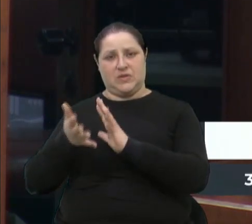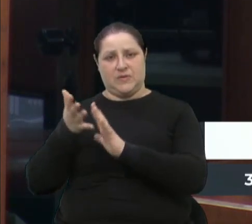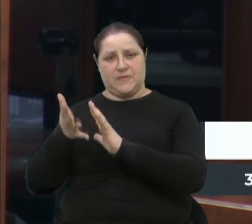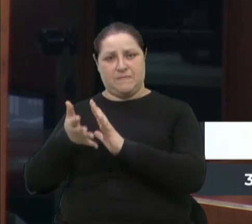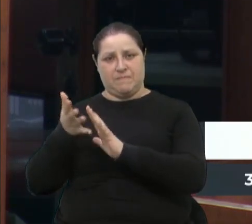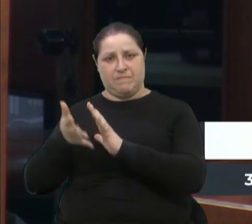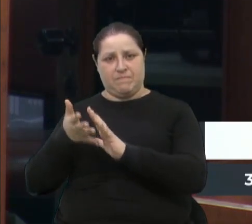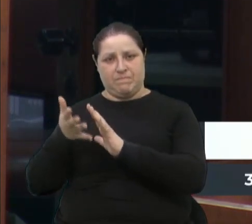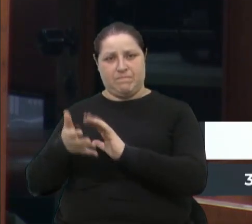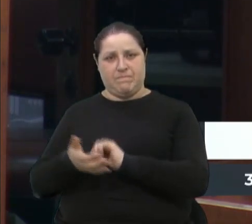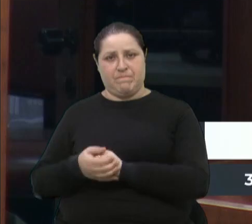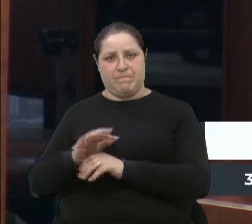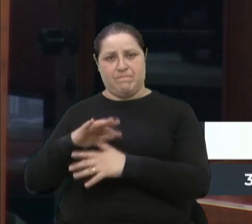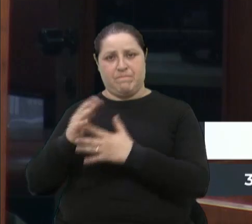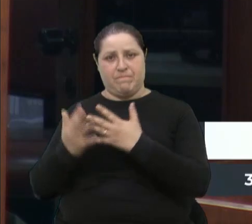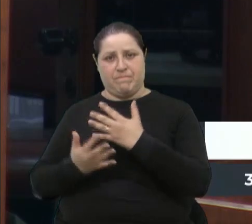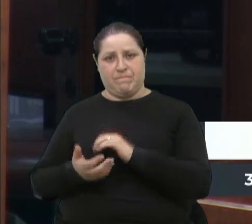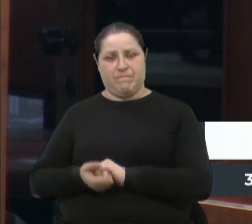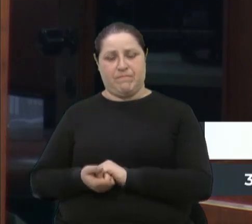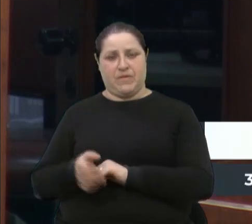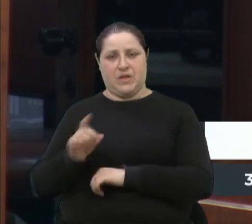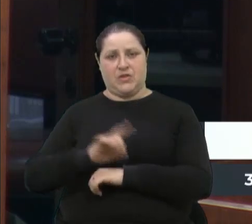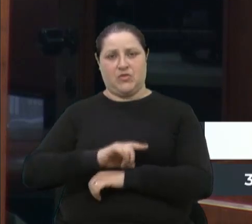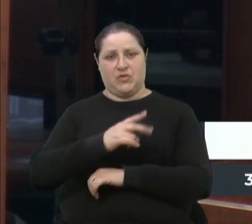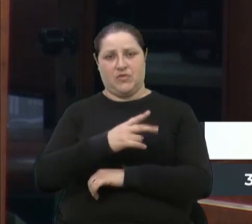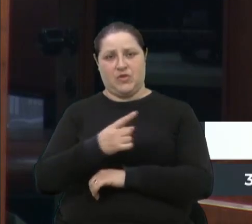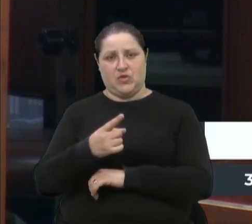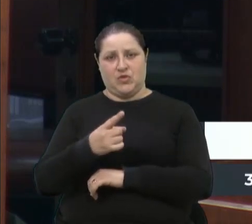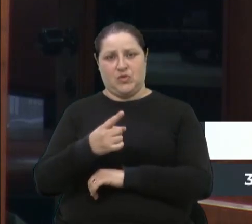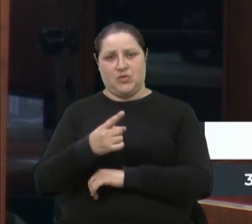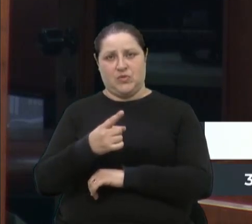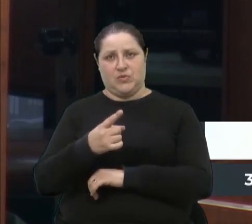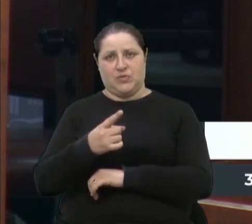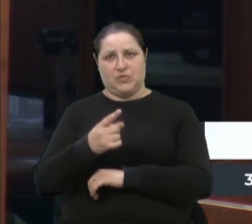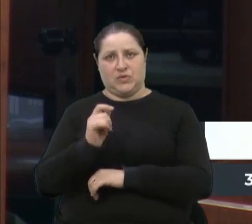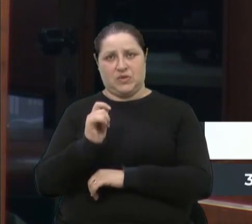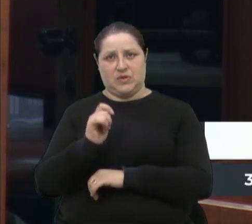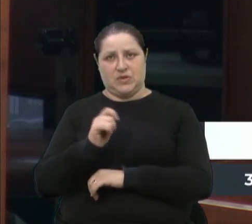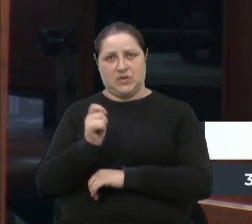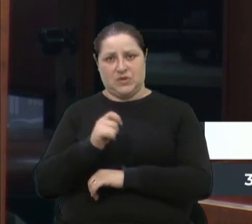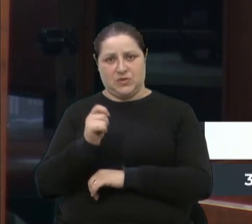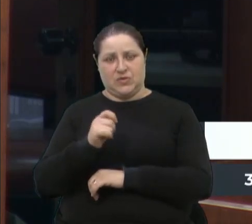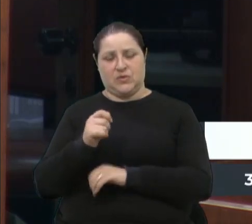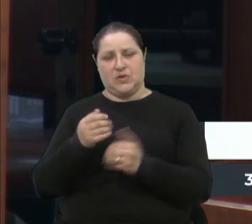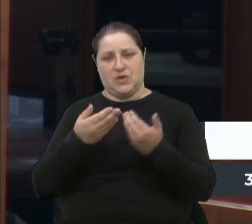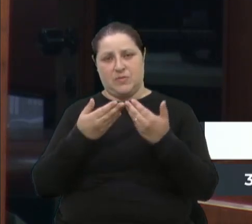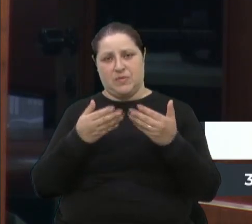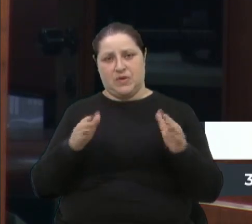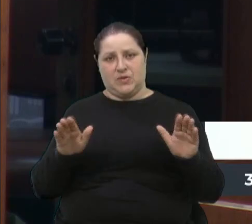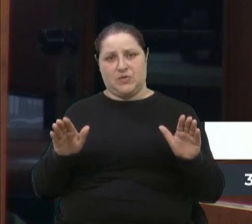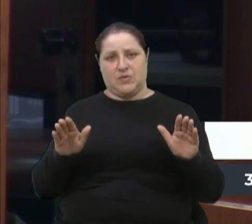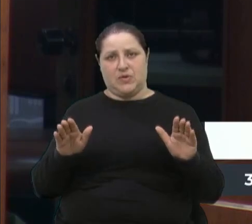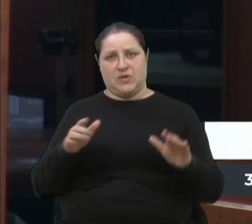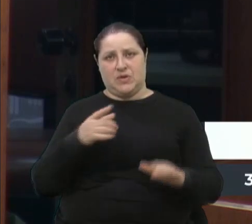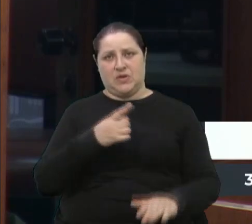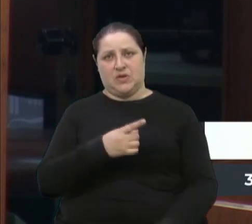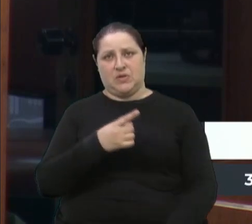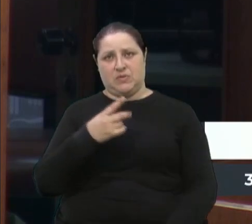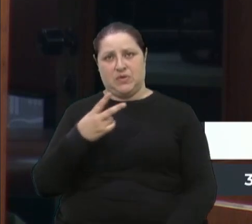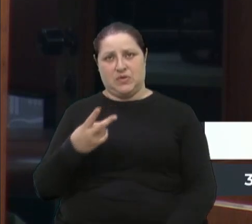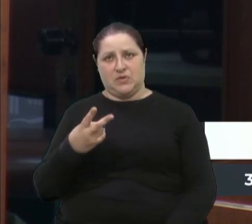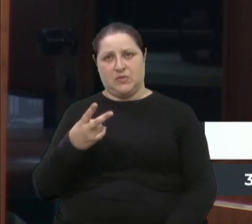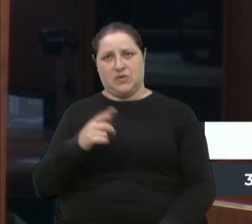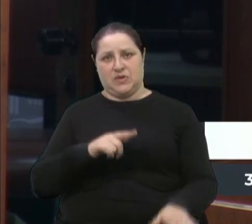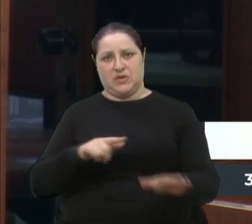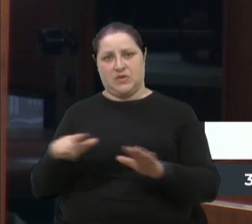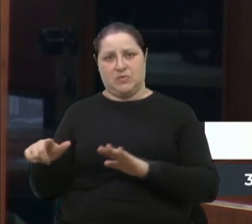dia 21/8, então segunda-feira, será a abertura da 12ª Semana da Pessoa Municipal com